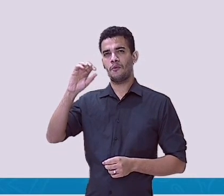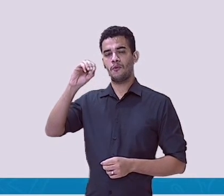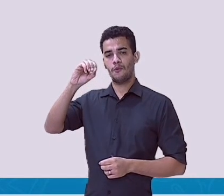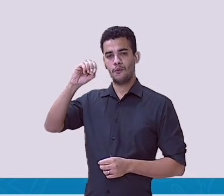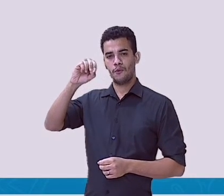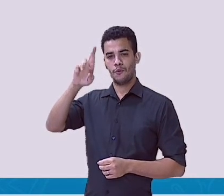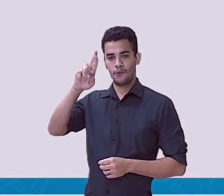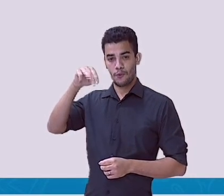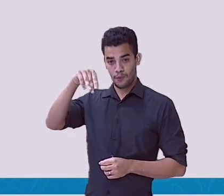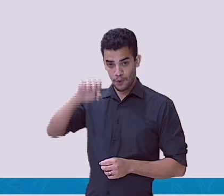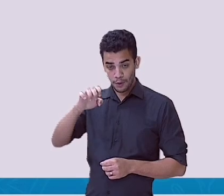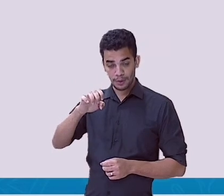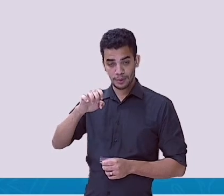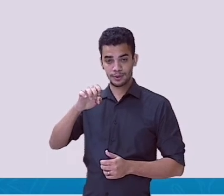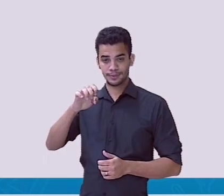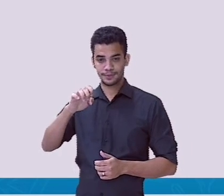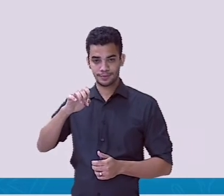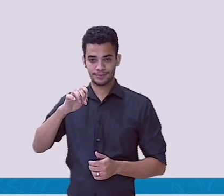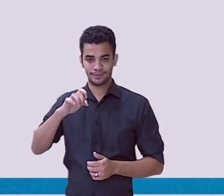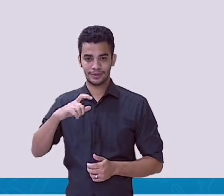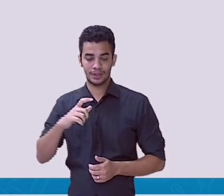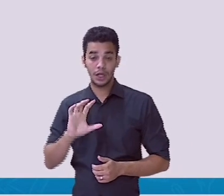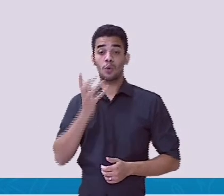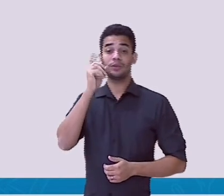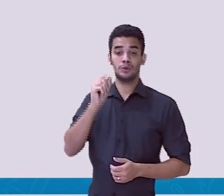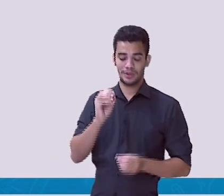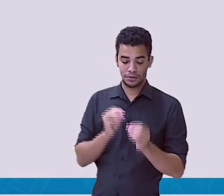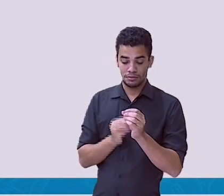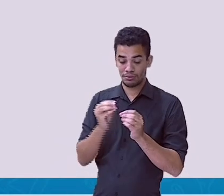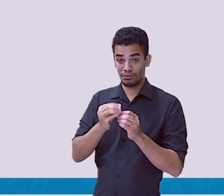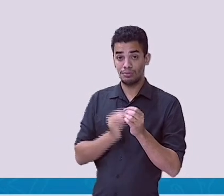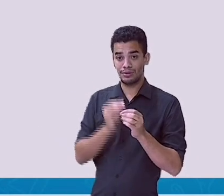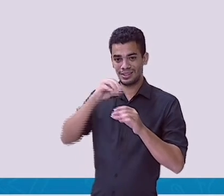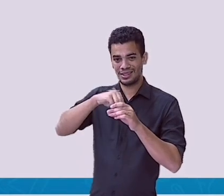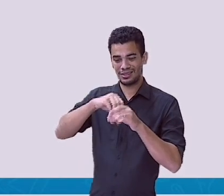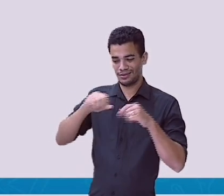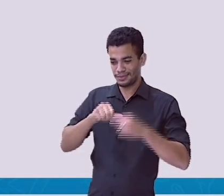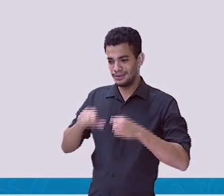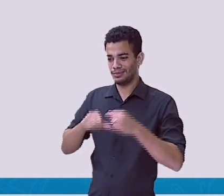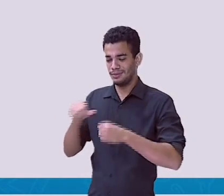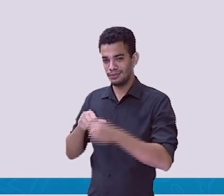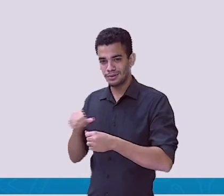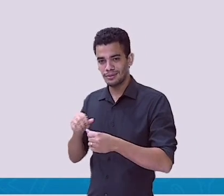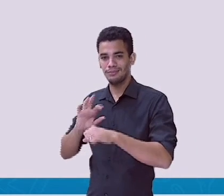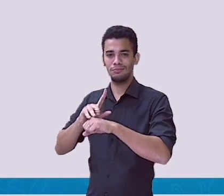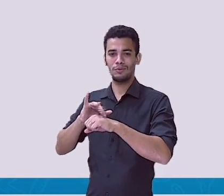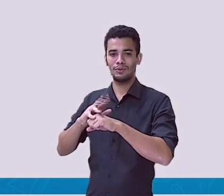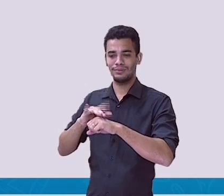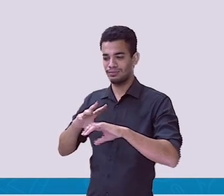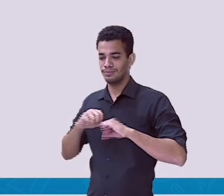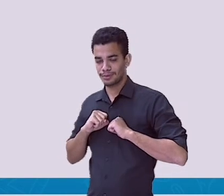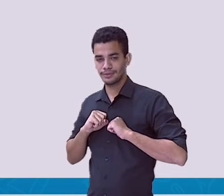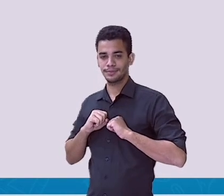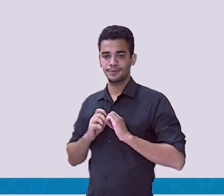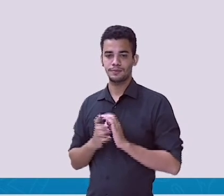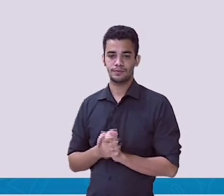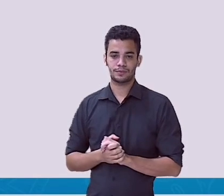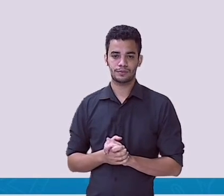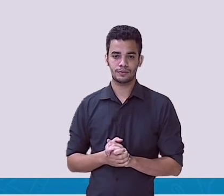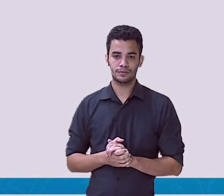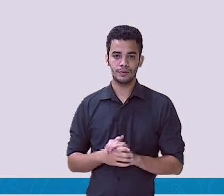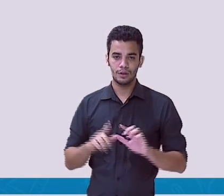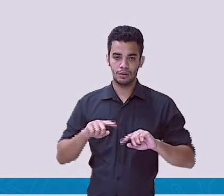e a esferocitose como modificações das hemácias, tá? Que a gente tem aí no nosso corpo. Bom, além dos